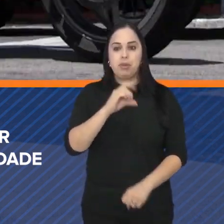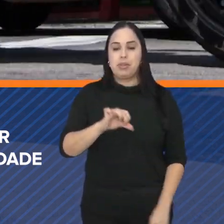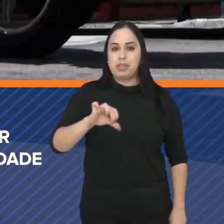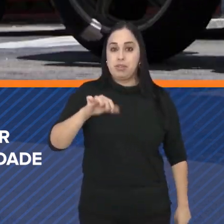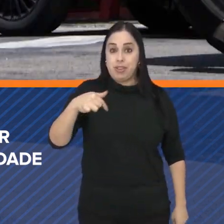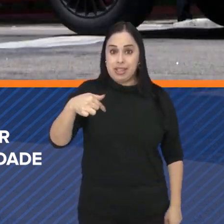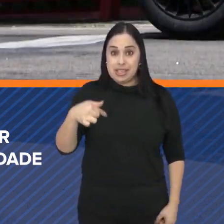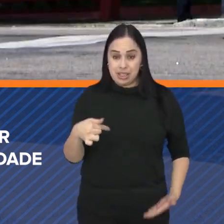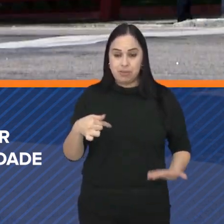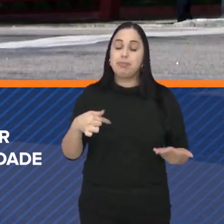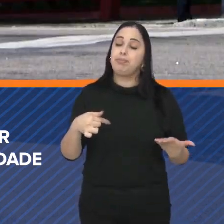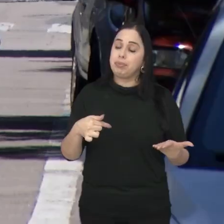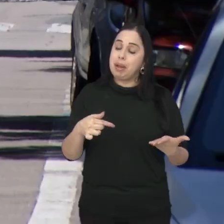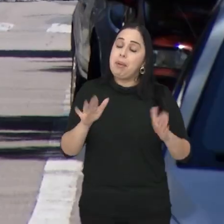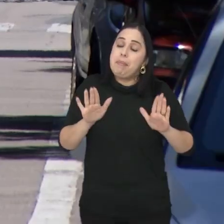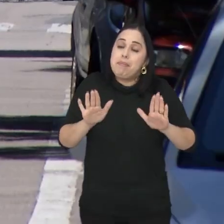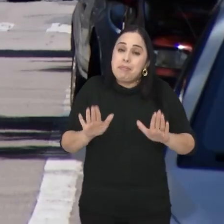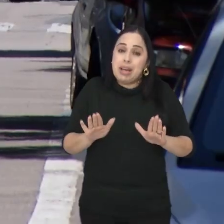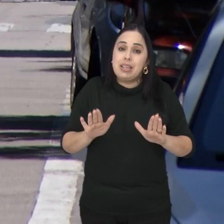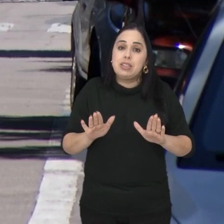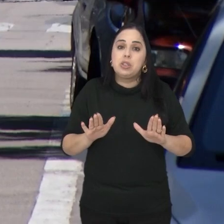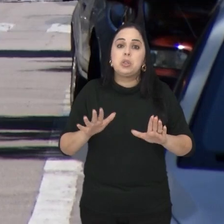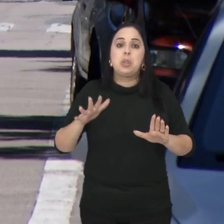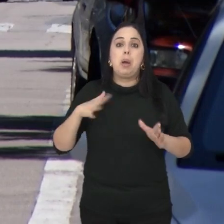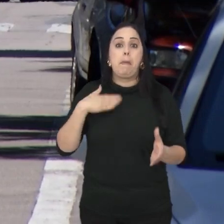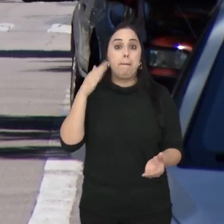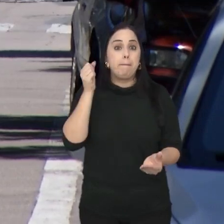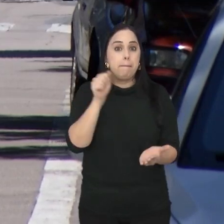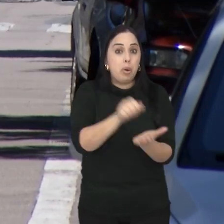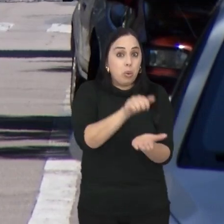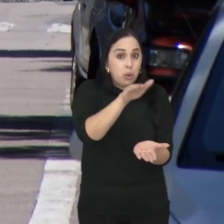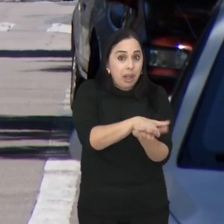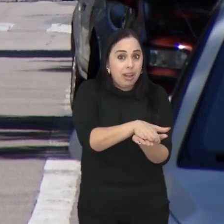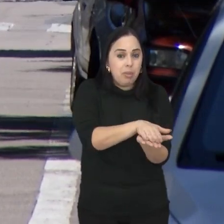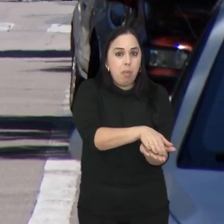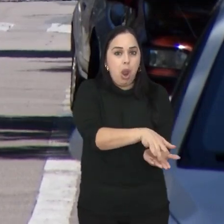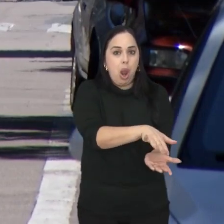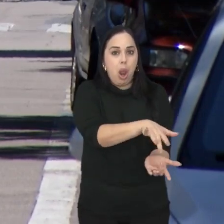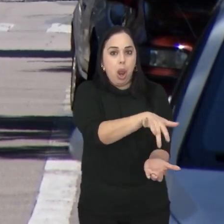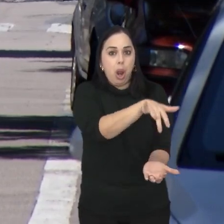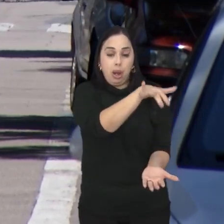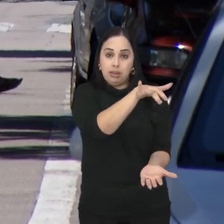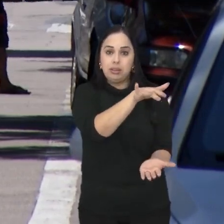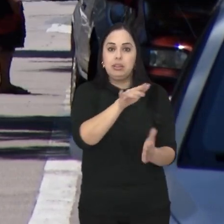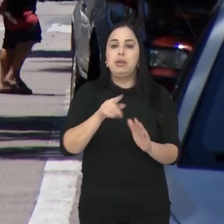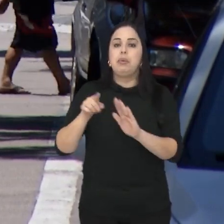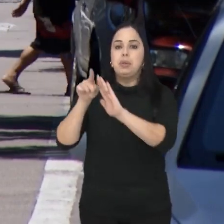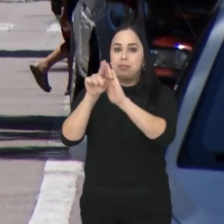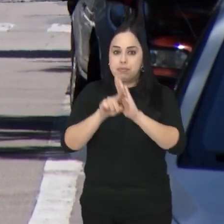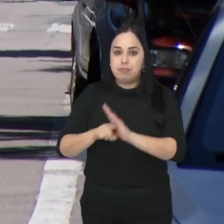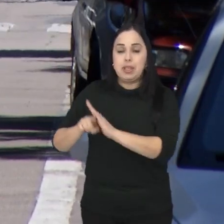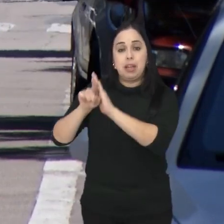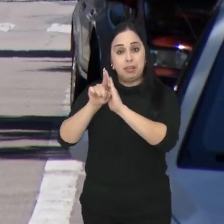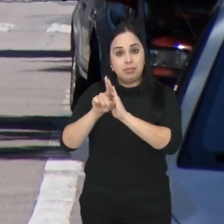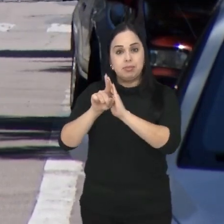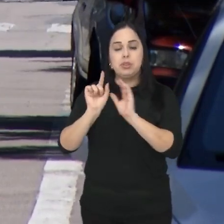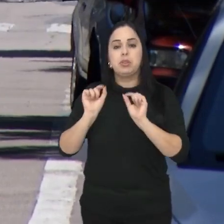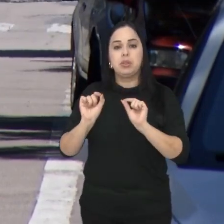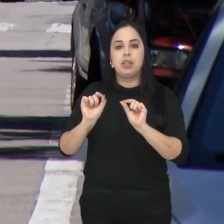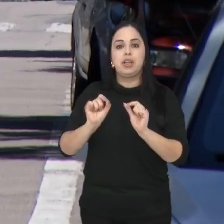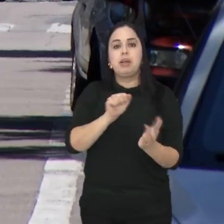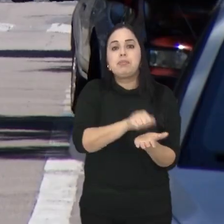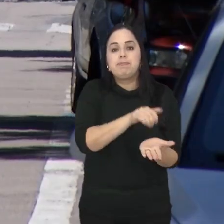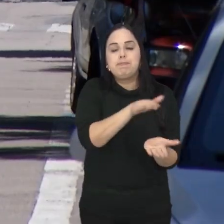em 1997. Mesmo assim, o número de autuações não para de crescer. Um levantamento do Detran mostra